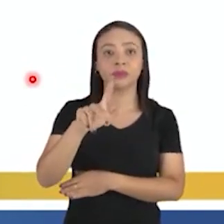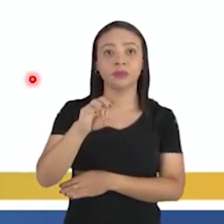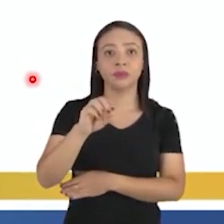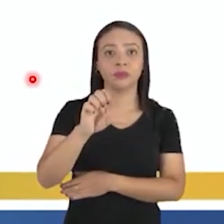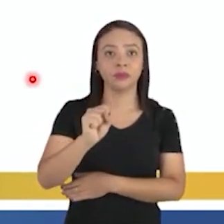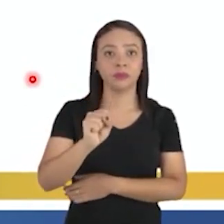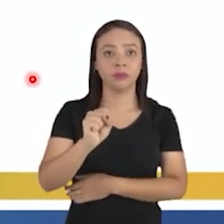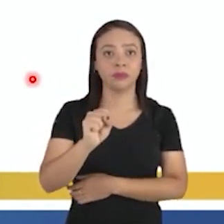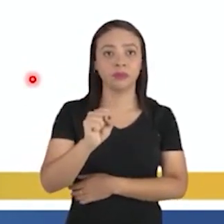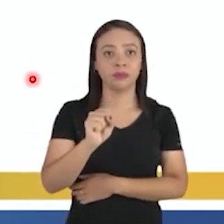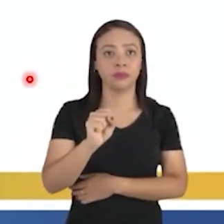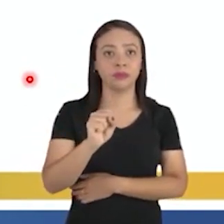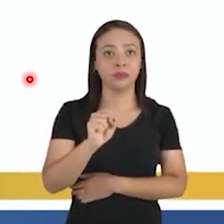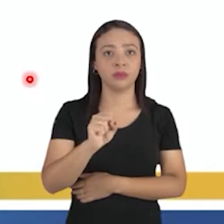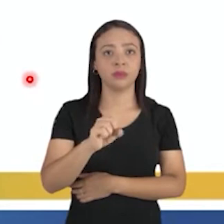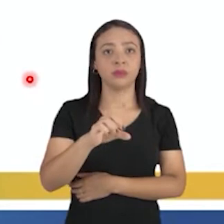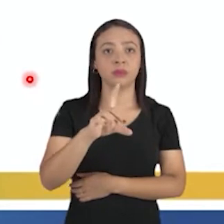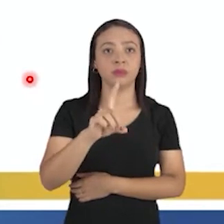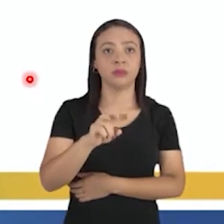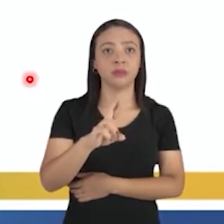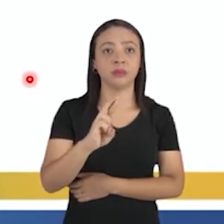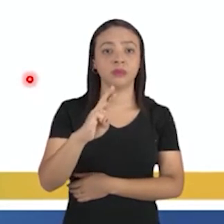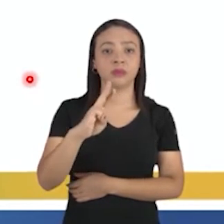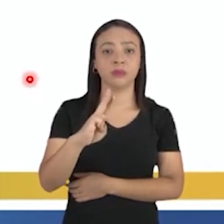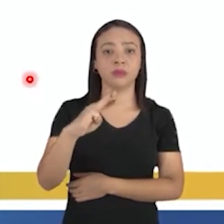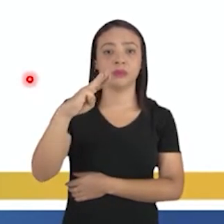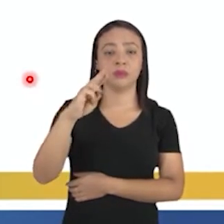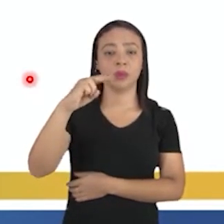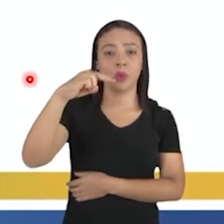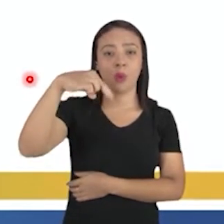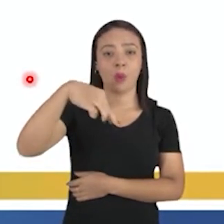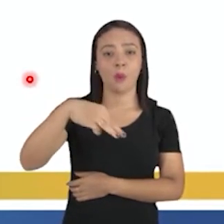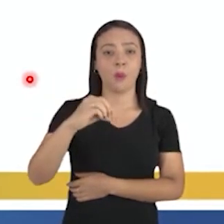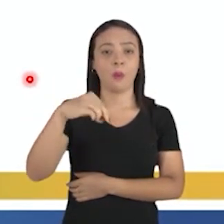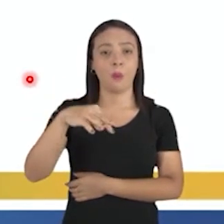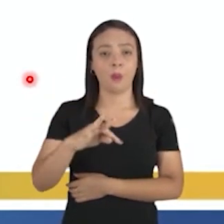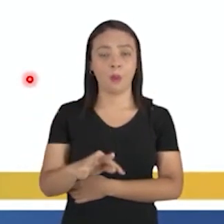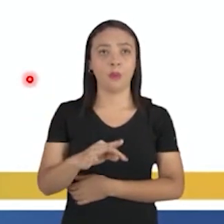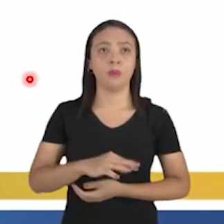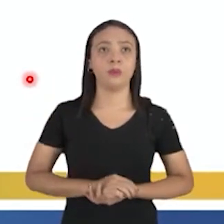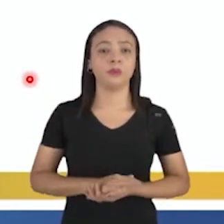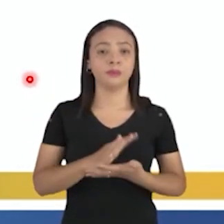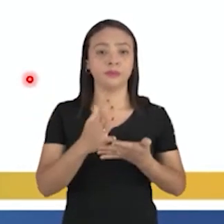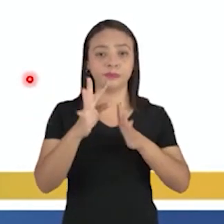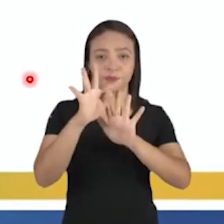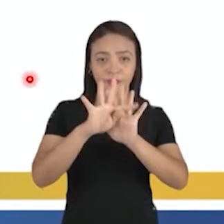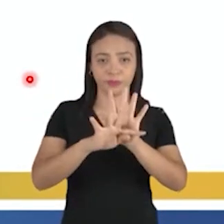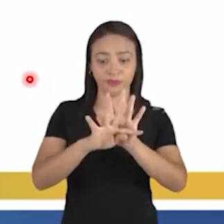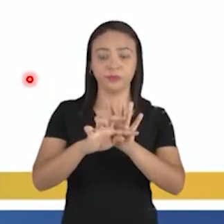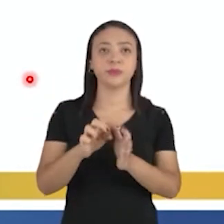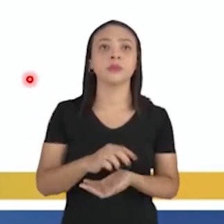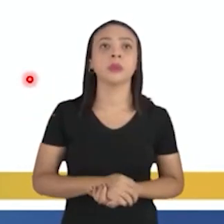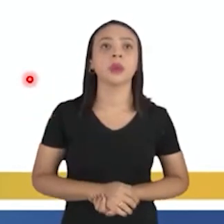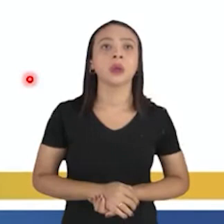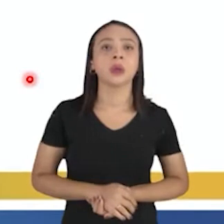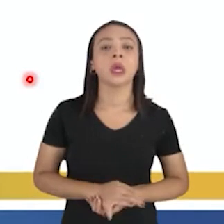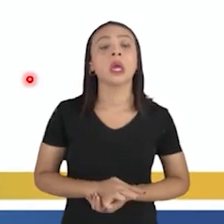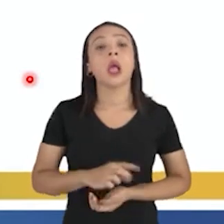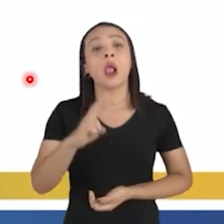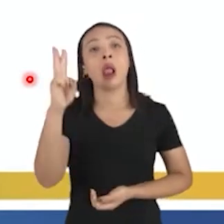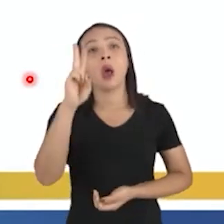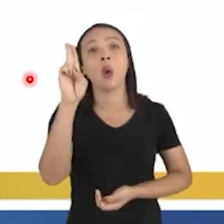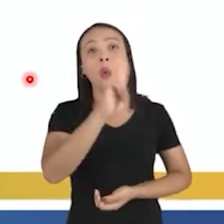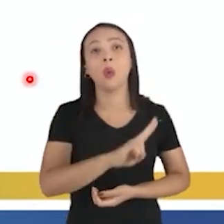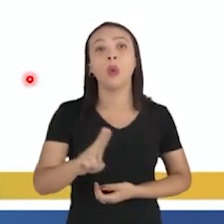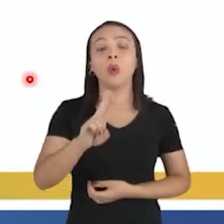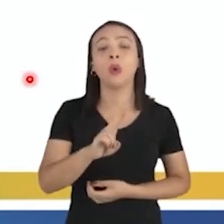contos plausíveis, ok? Vamos lá. No texto, a recorrência do emprego